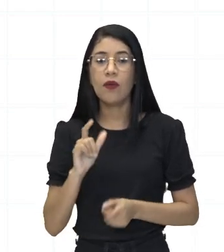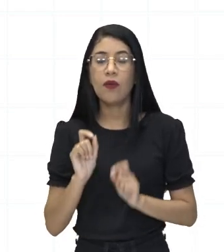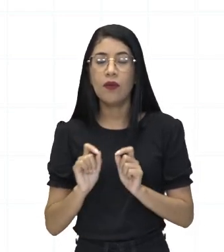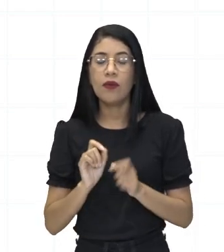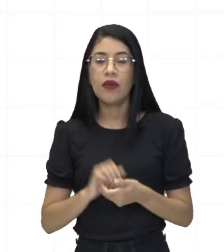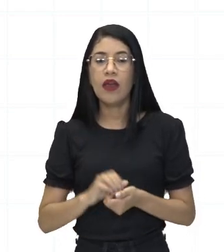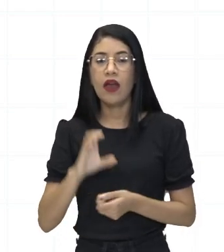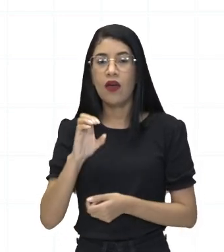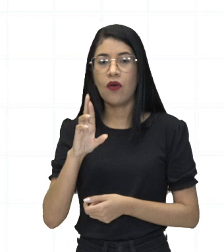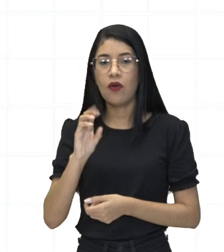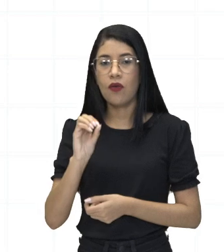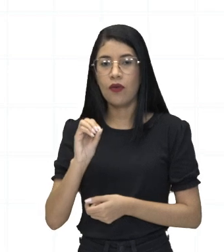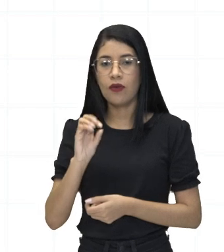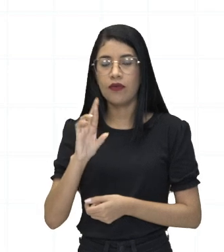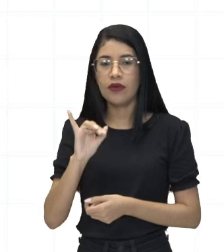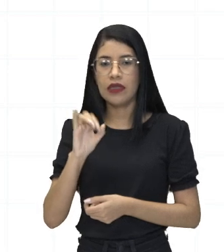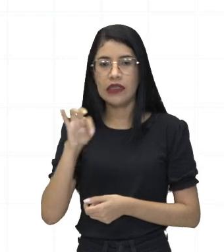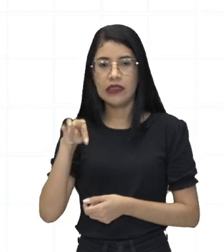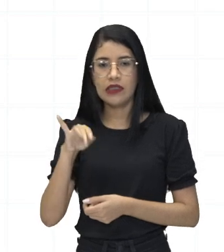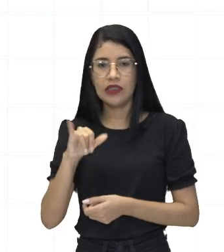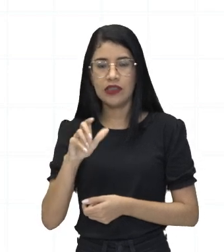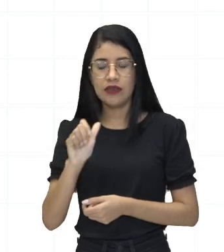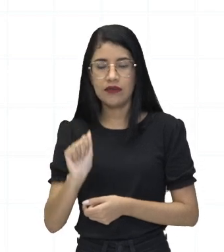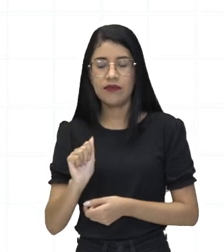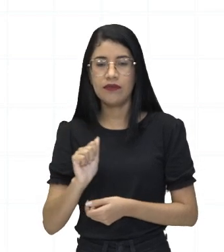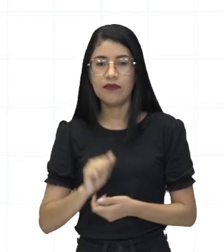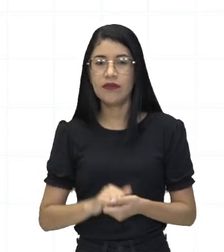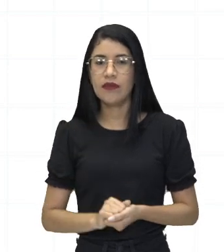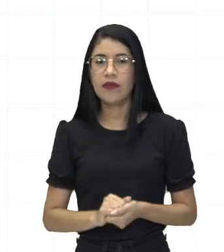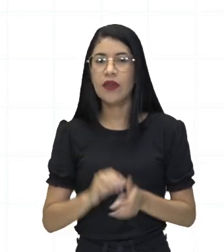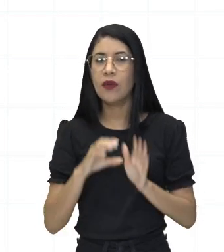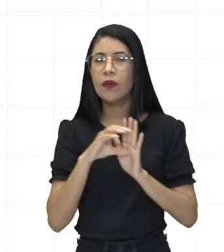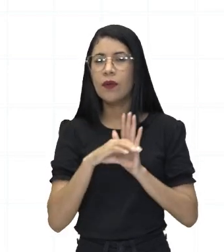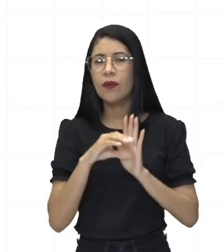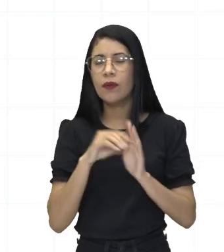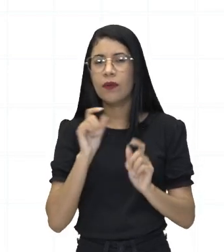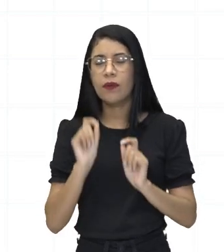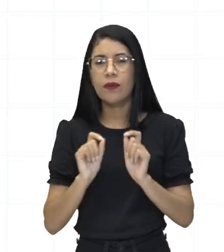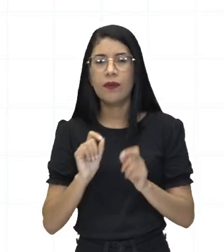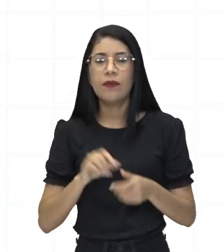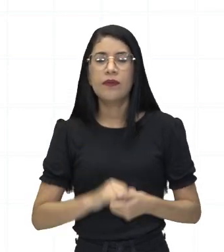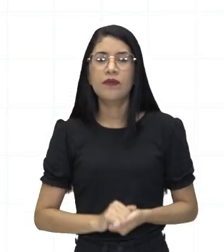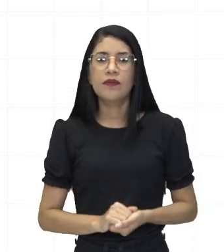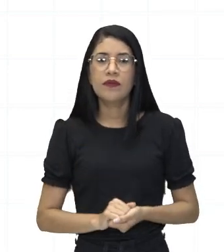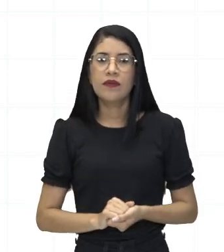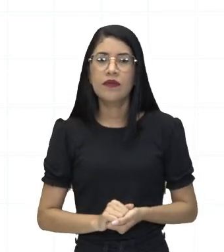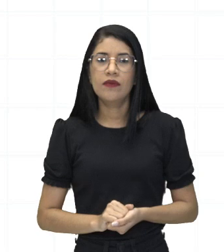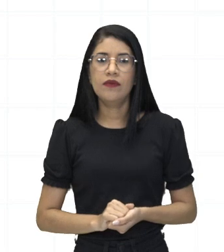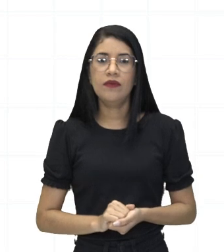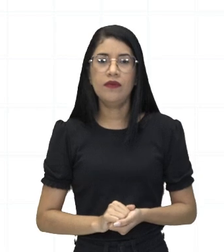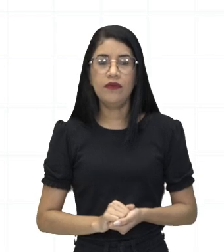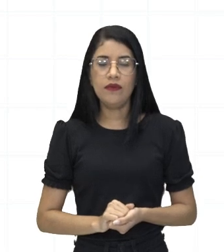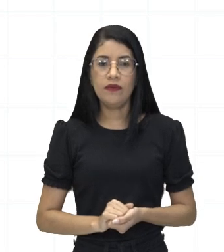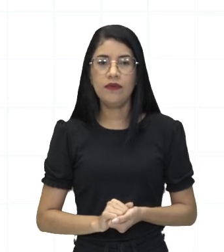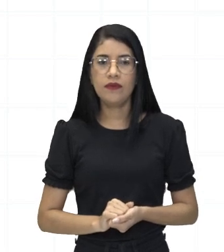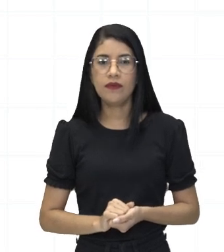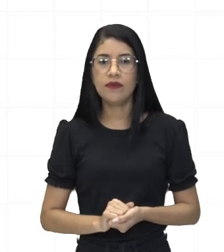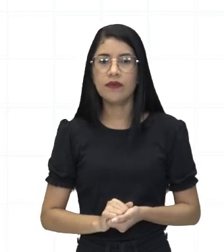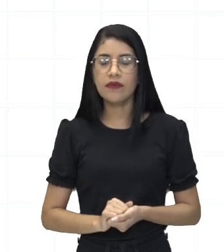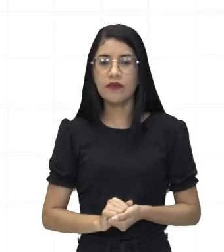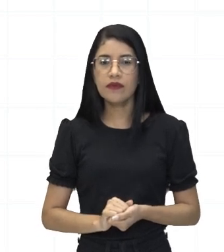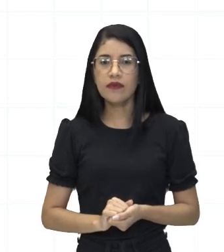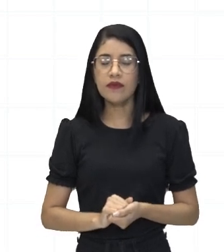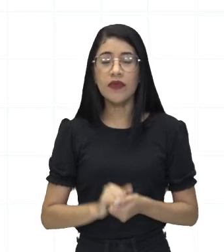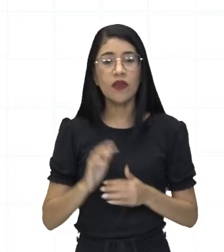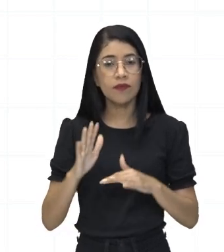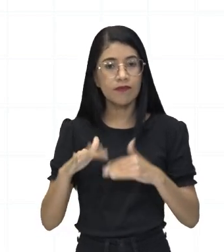ordem coríntia, tá? Que nós vamos ver o conceito dessa ordem coríntia. O que era esse conceito? É uma evolução da